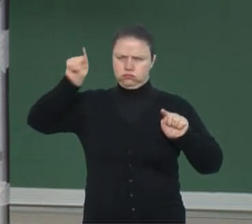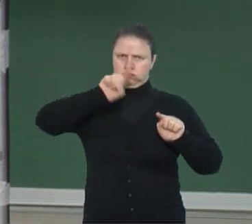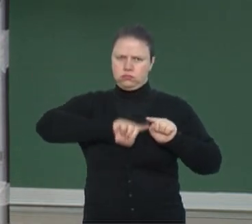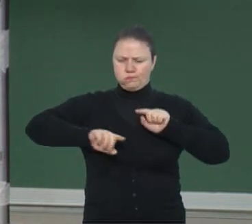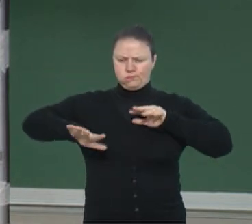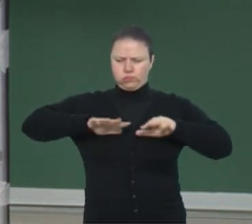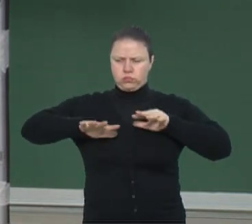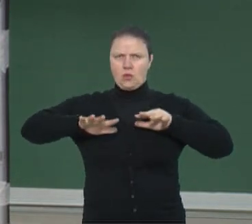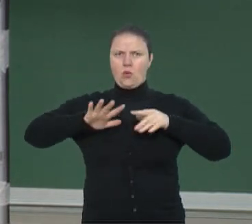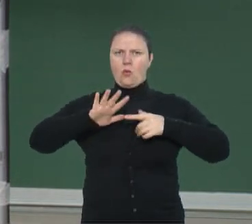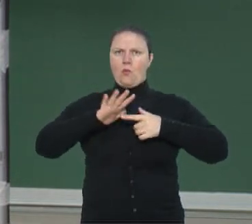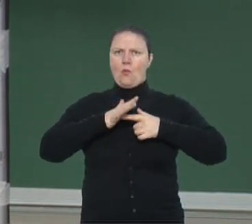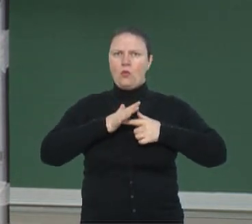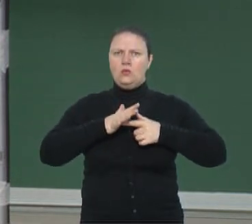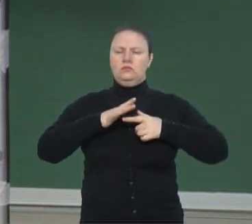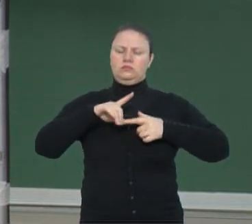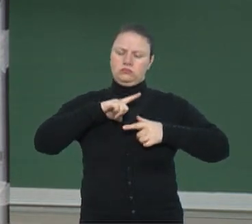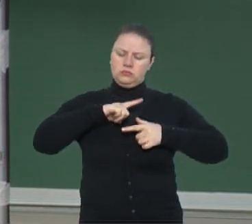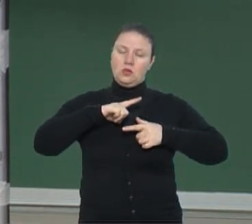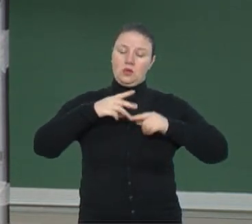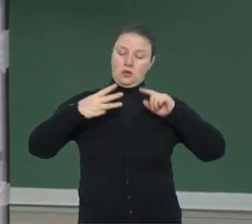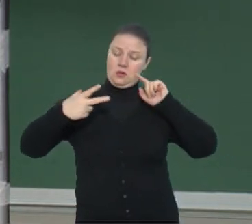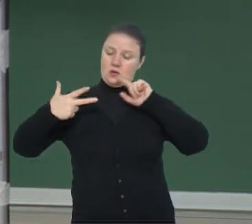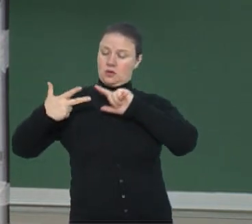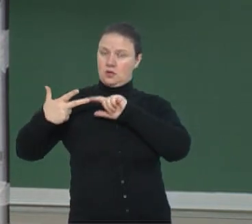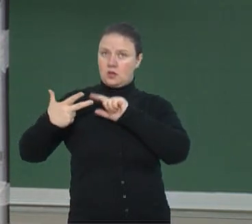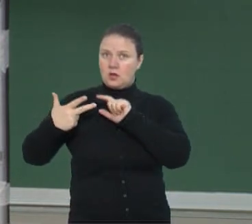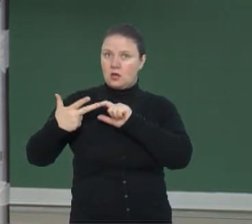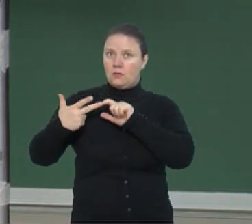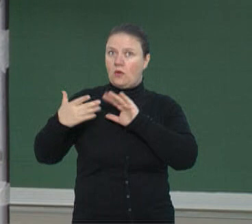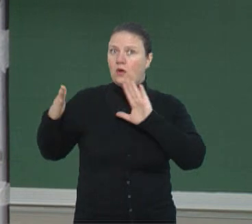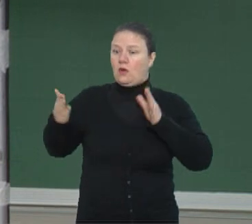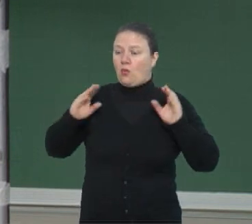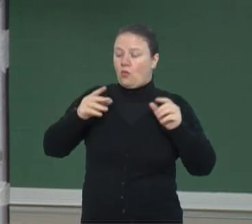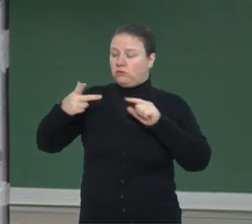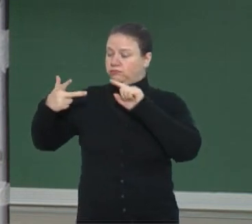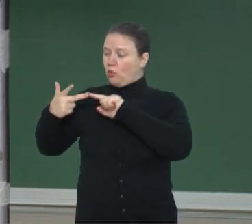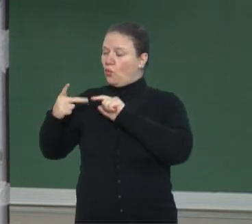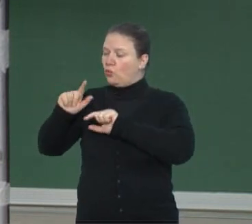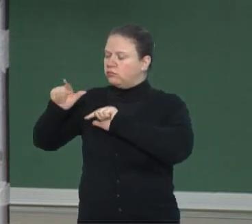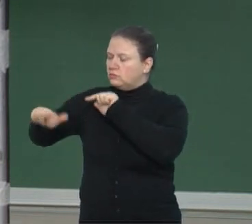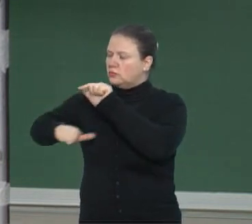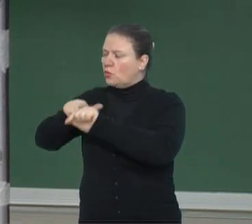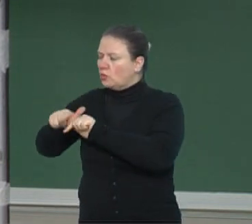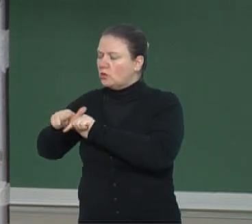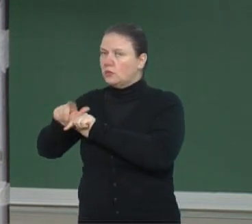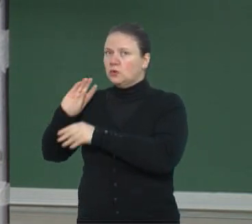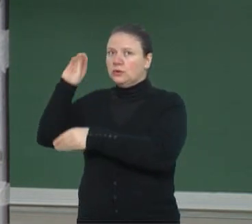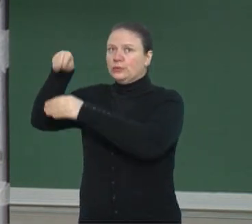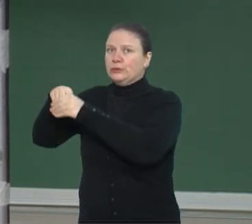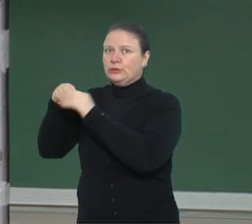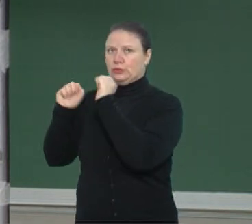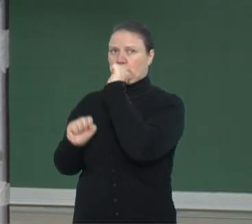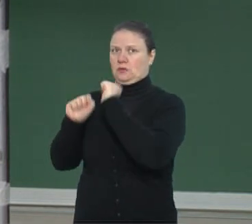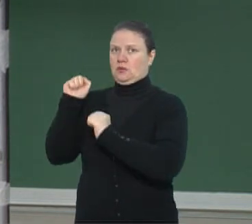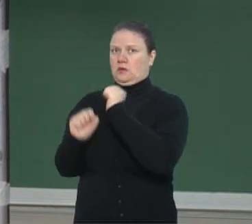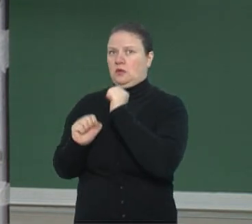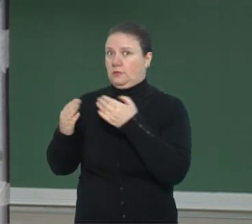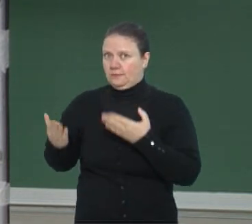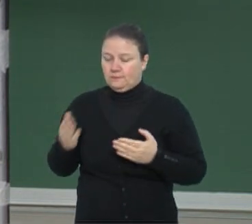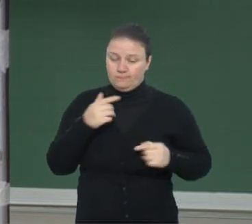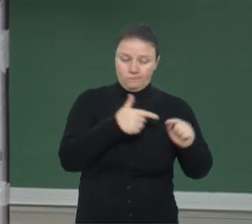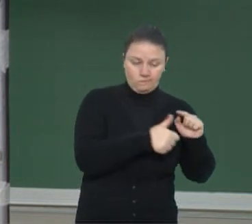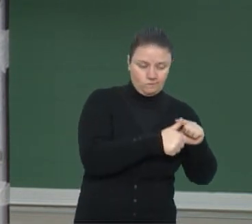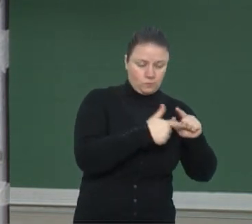o trabalho fabril, que já é o trabalho no galpão da fábrica. Como que eu posso exemplificar isso para vocês? Pense